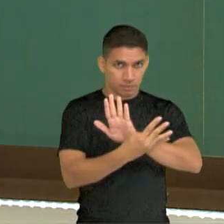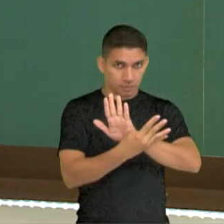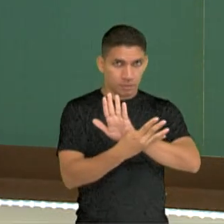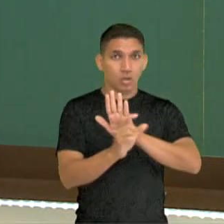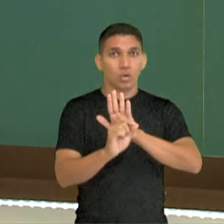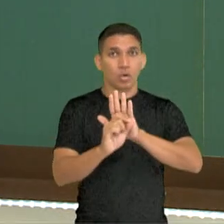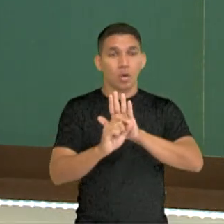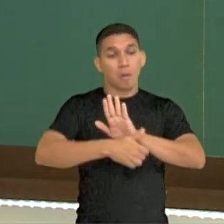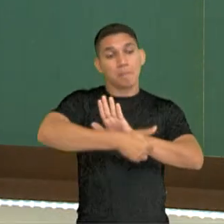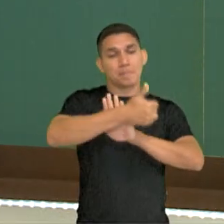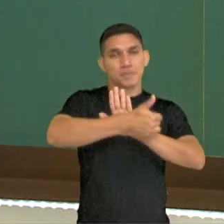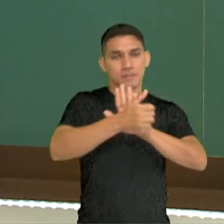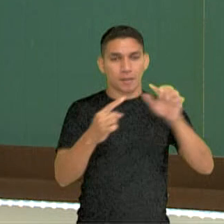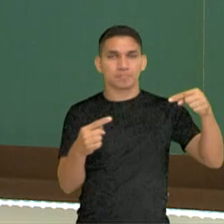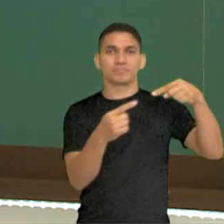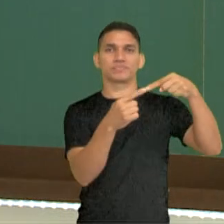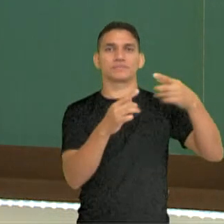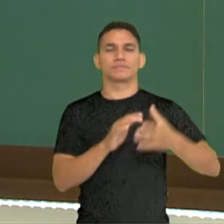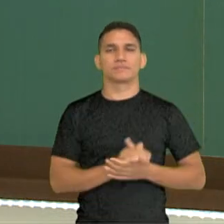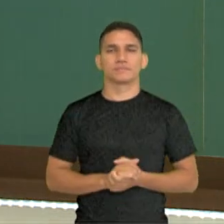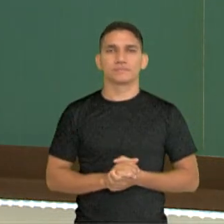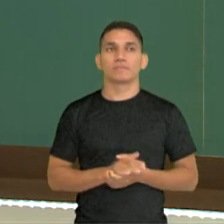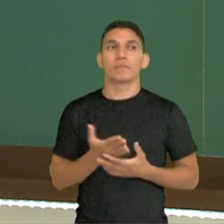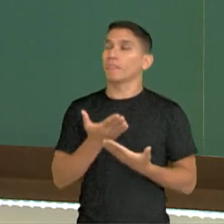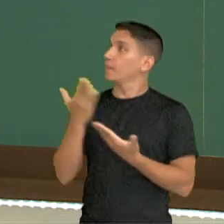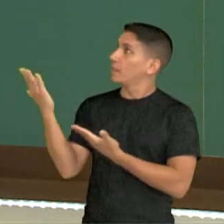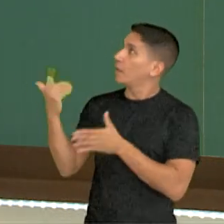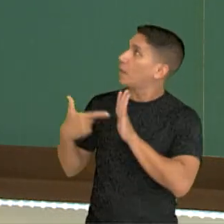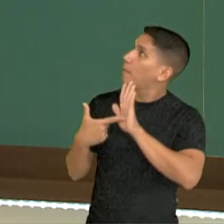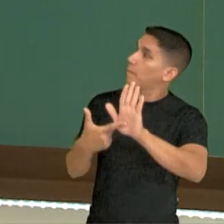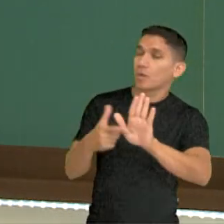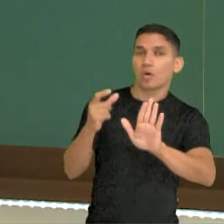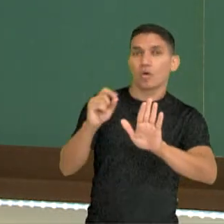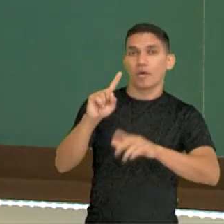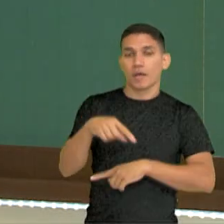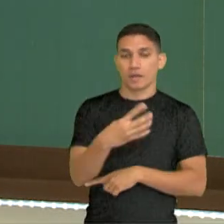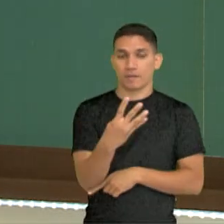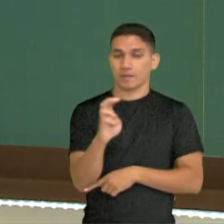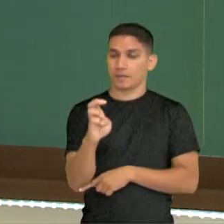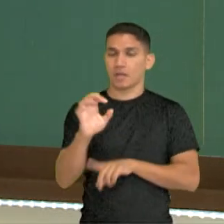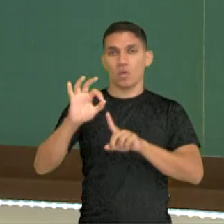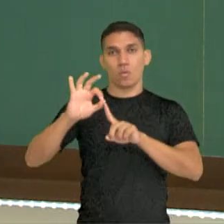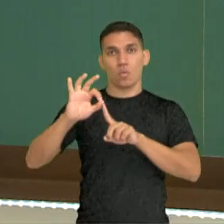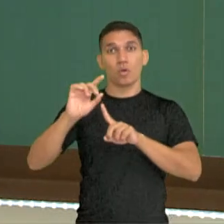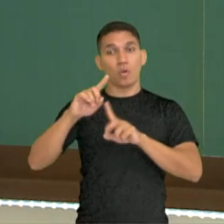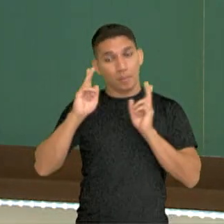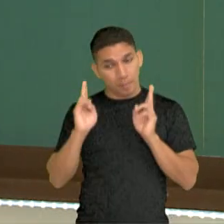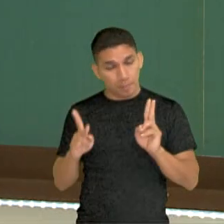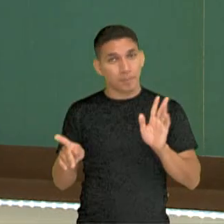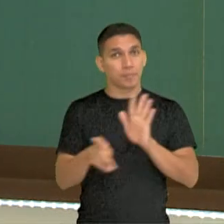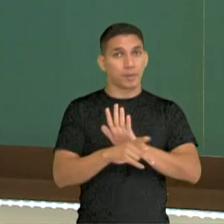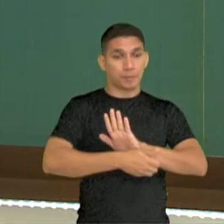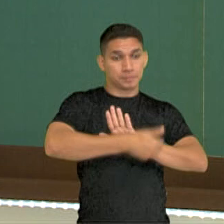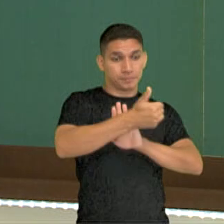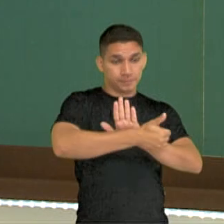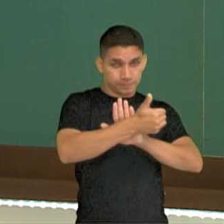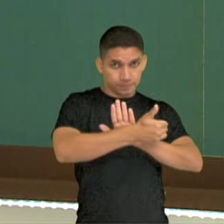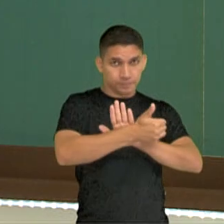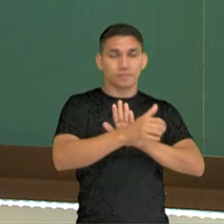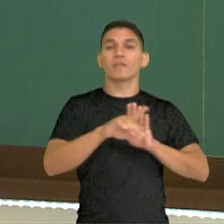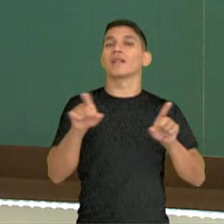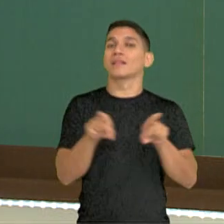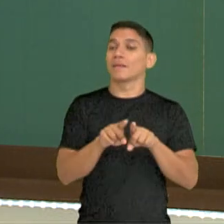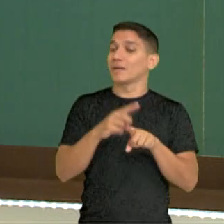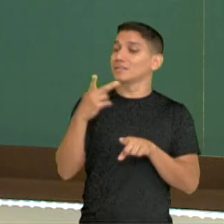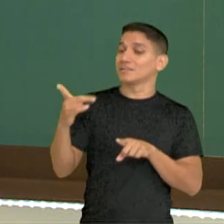no primeiro. Então, aqui eu tenho indicado o ângulo de 45 graus que pertence ao primeiro quadrante e os